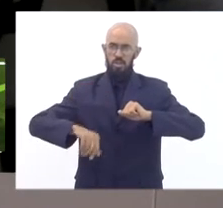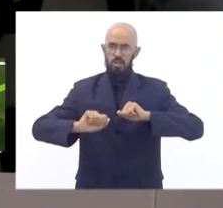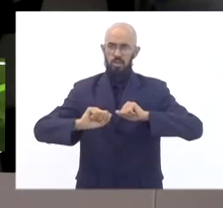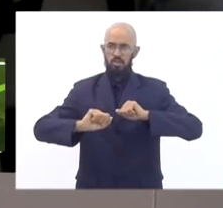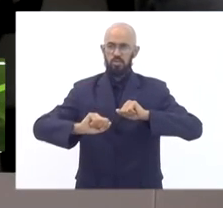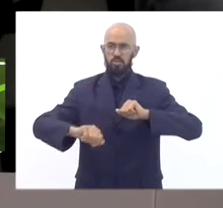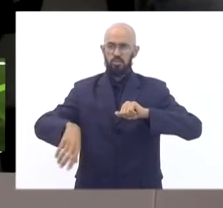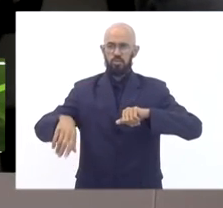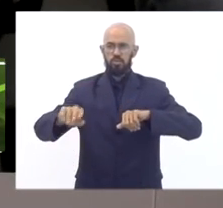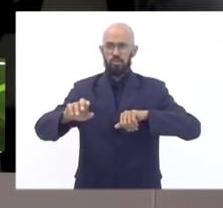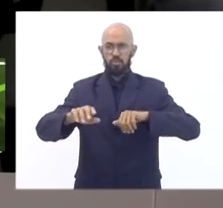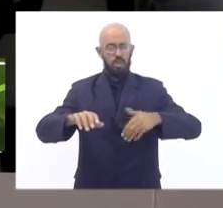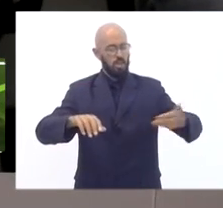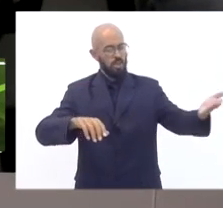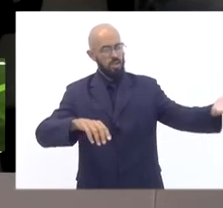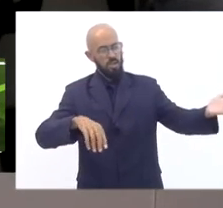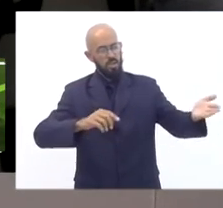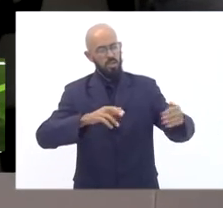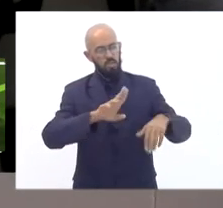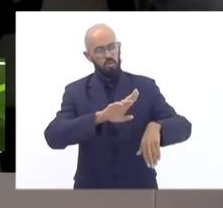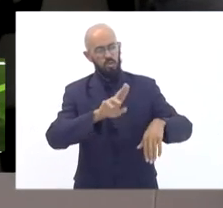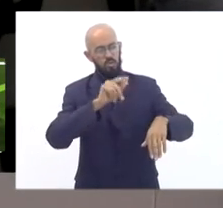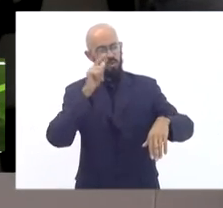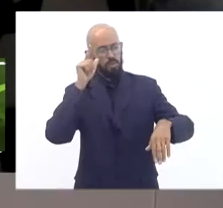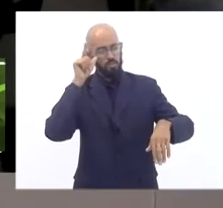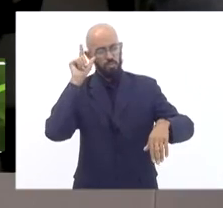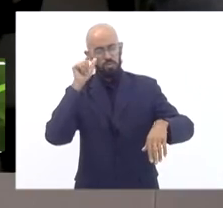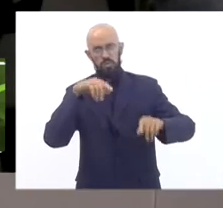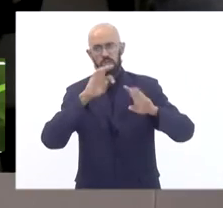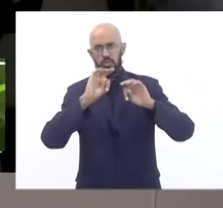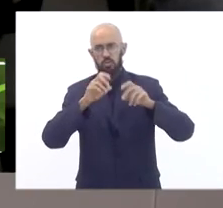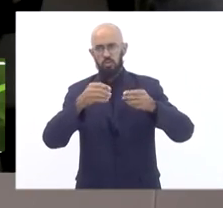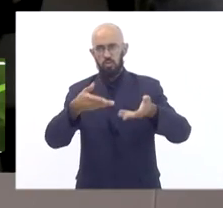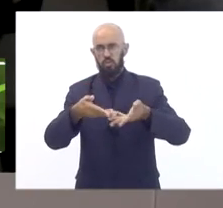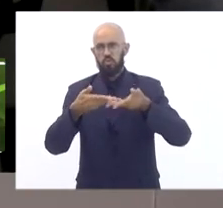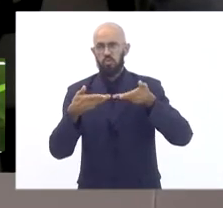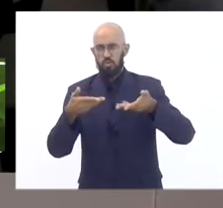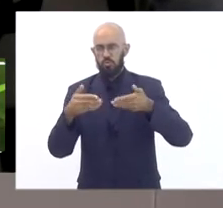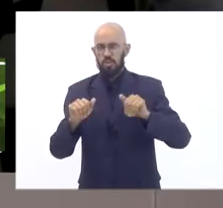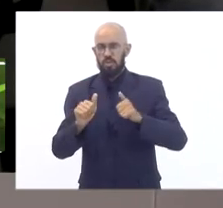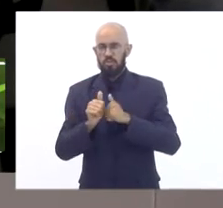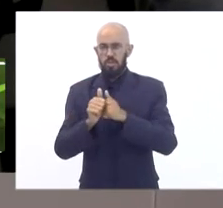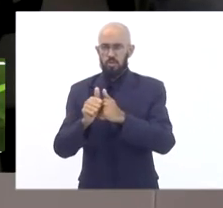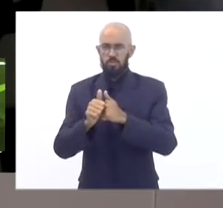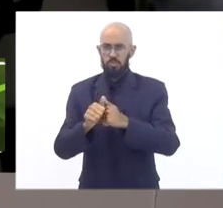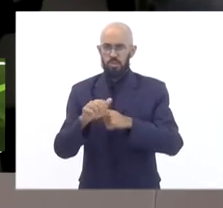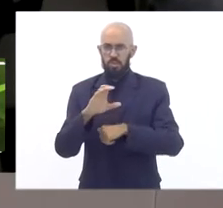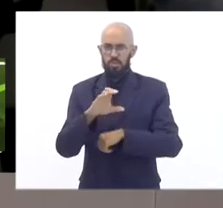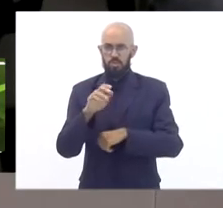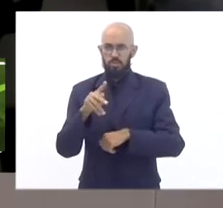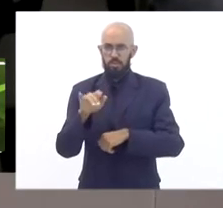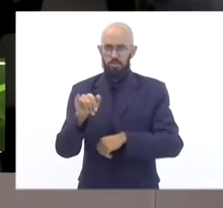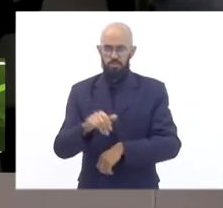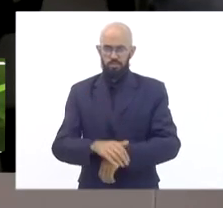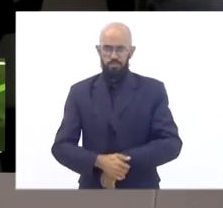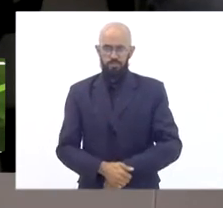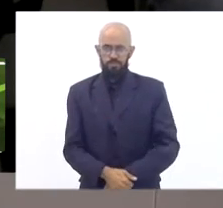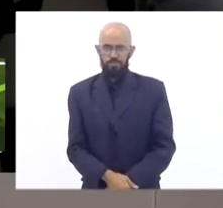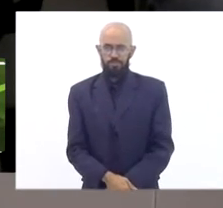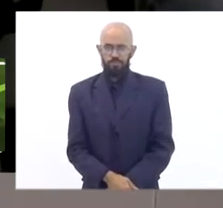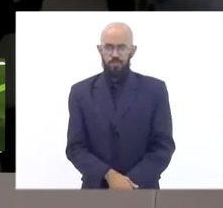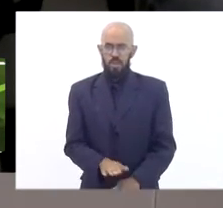Lucinha, os convidados e todos que acompanham aqui essa comissão parlamentar. Bom,